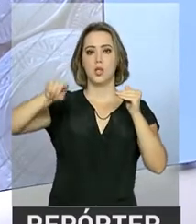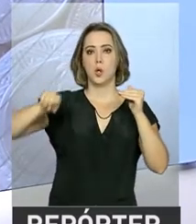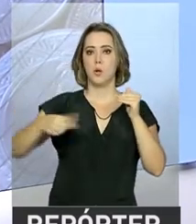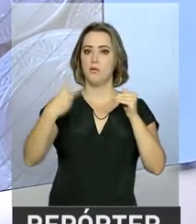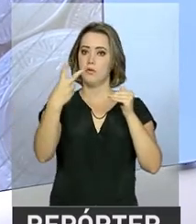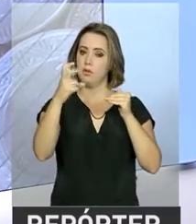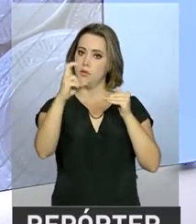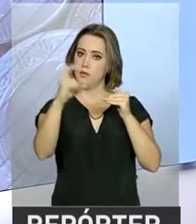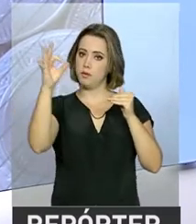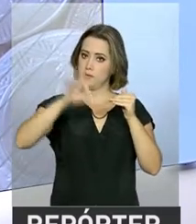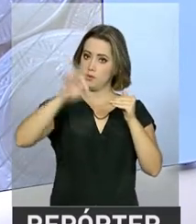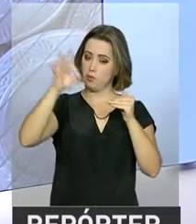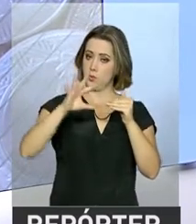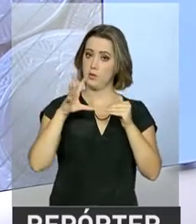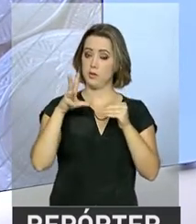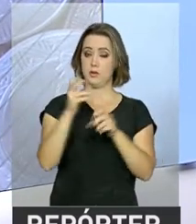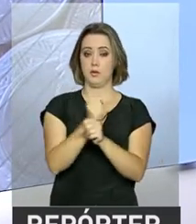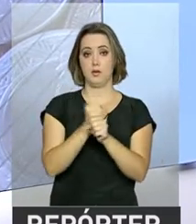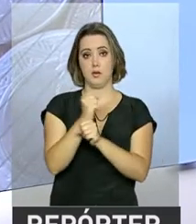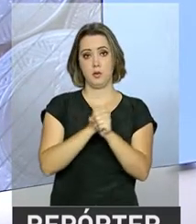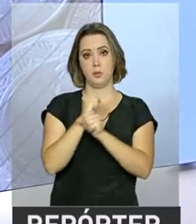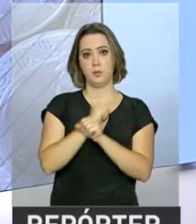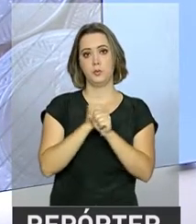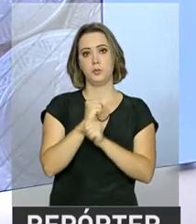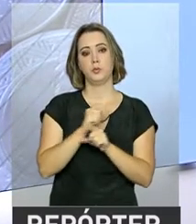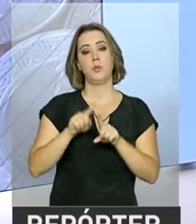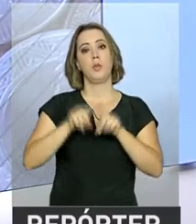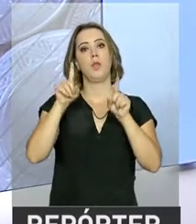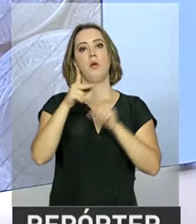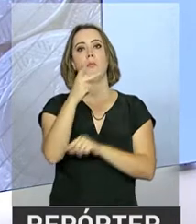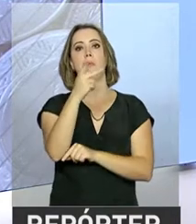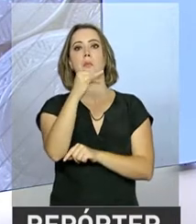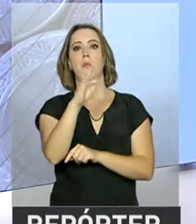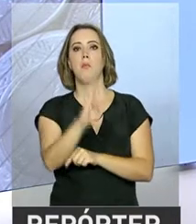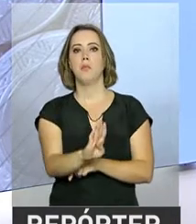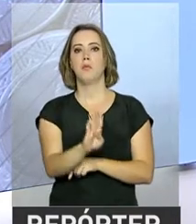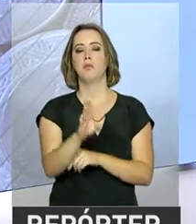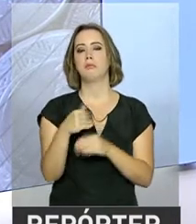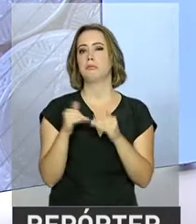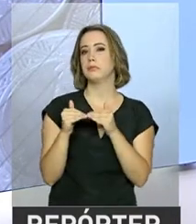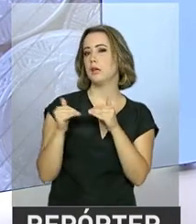9,25% ao ano. Já para o PIB, a estimativa de crescimento é de